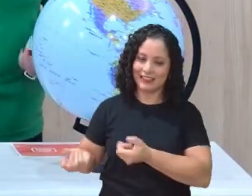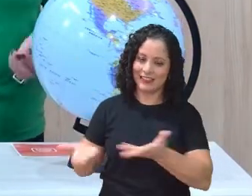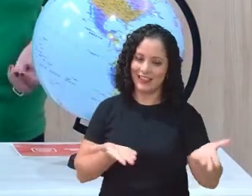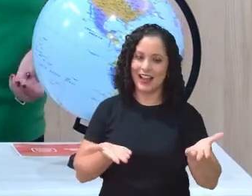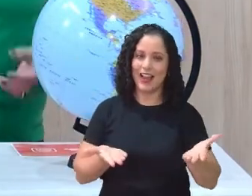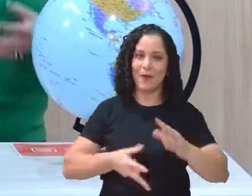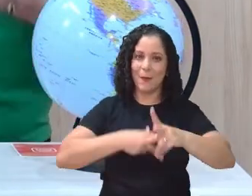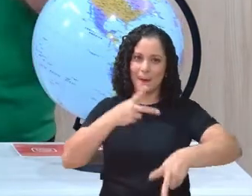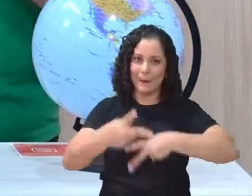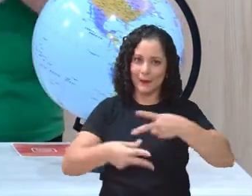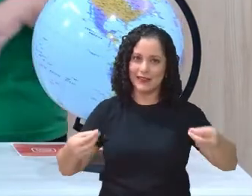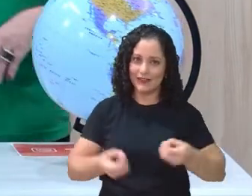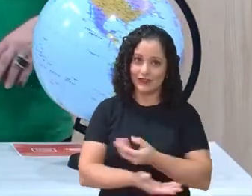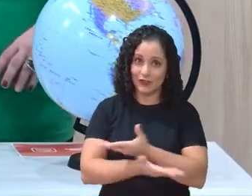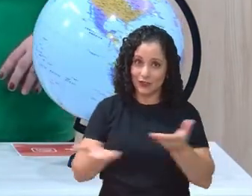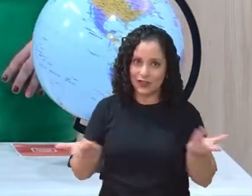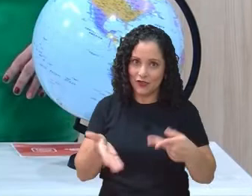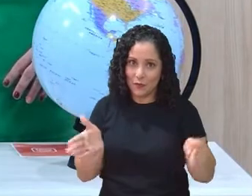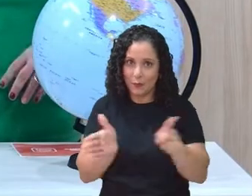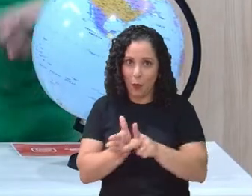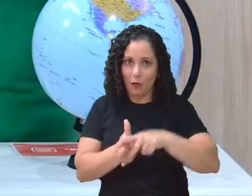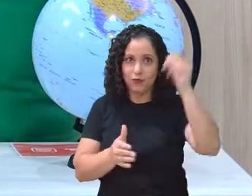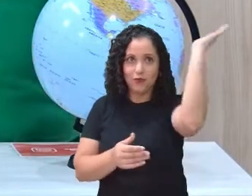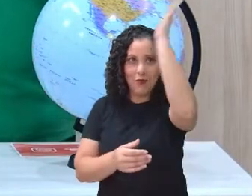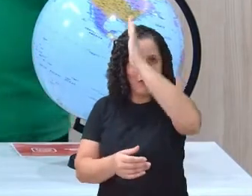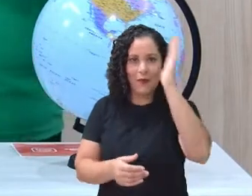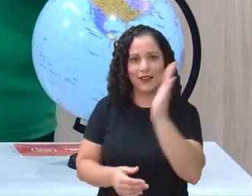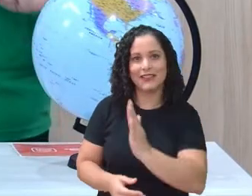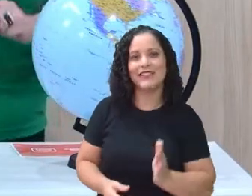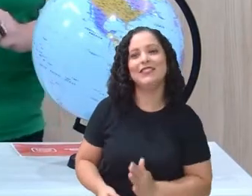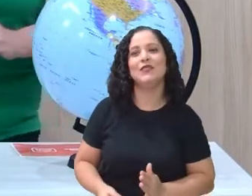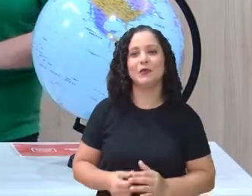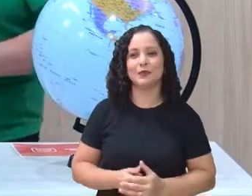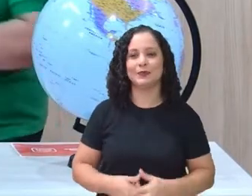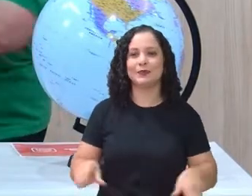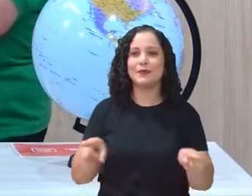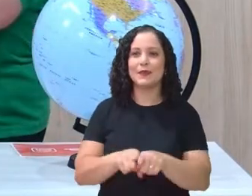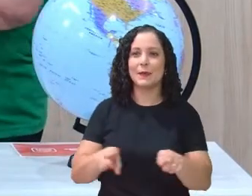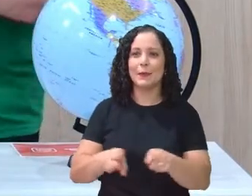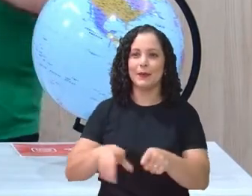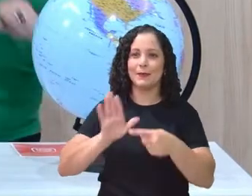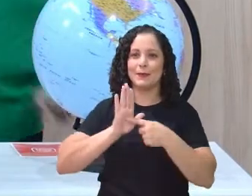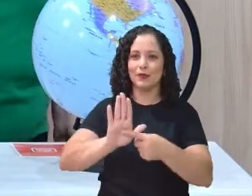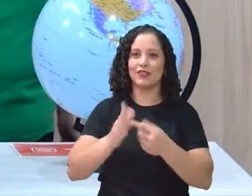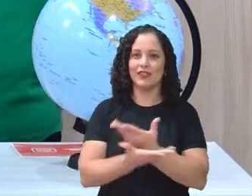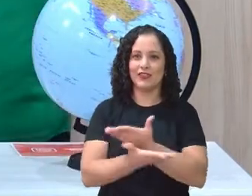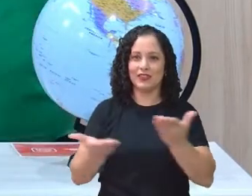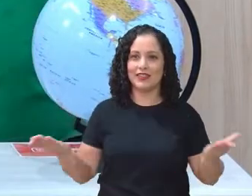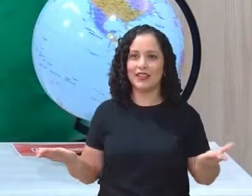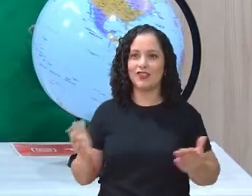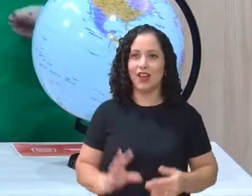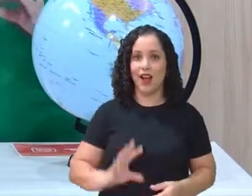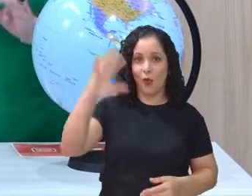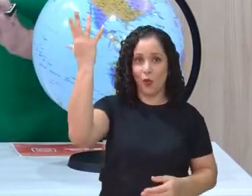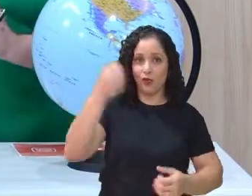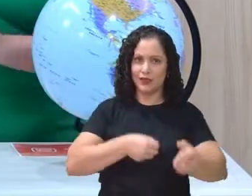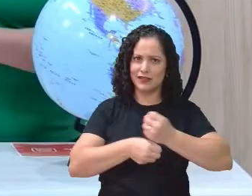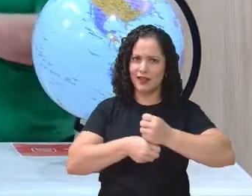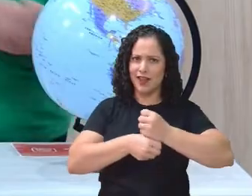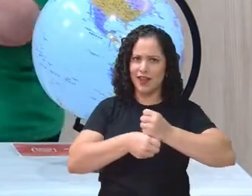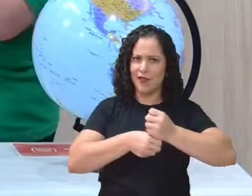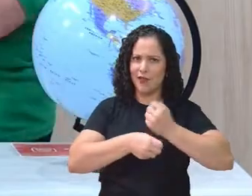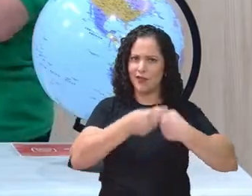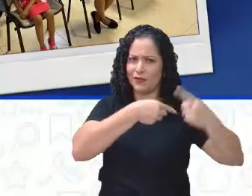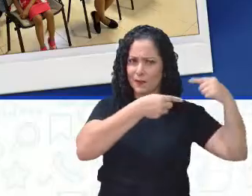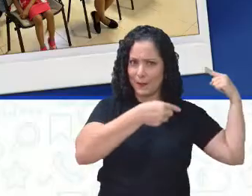de vocês a nível nacional, pessoal. E aí eu trago para vocês, ó, o que aconteceu o ano passado em uma escola que eu